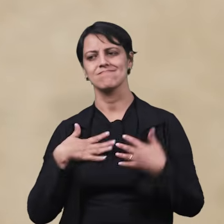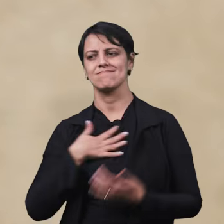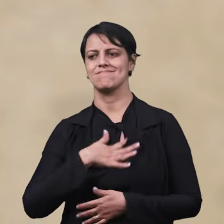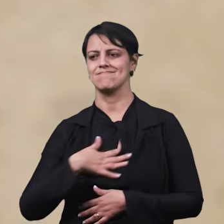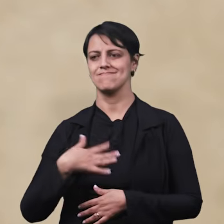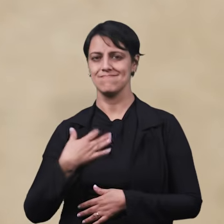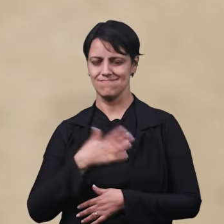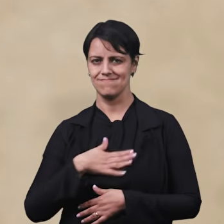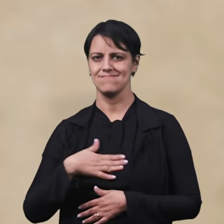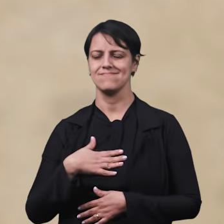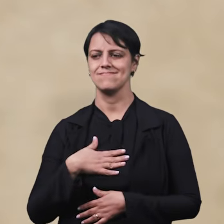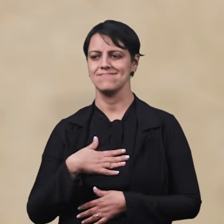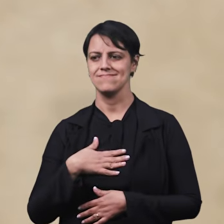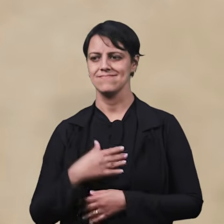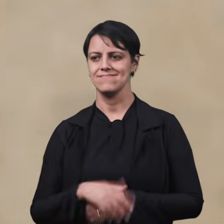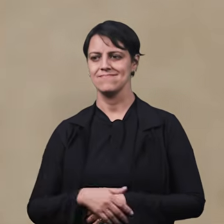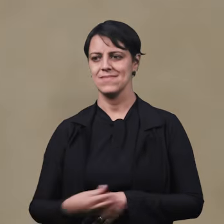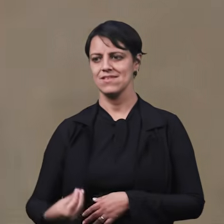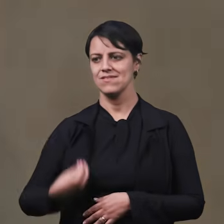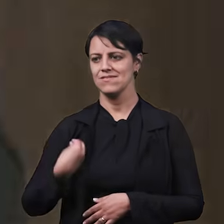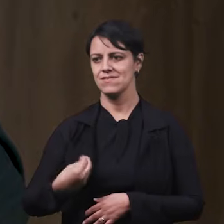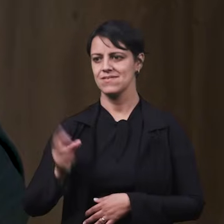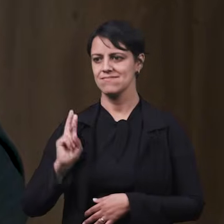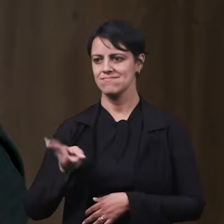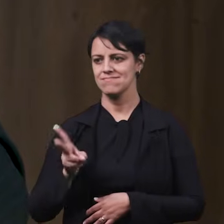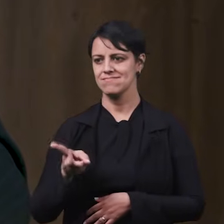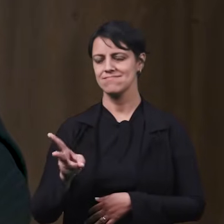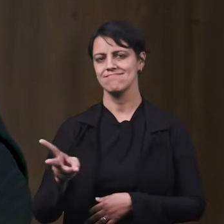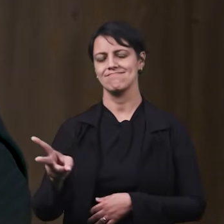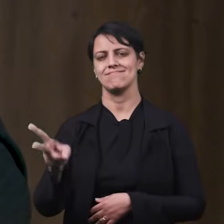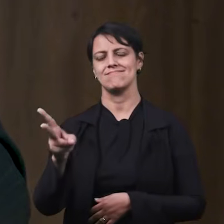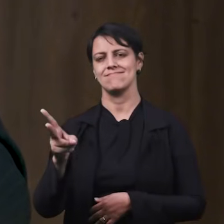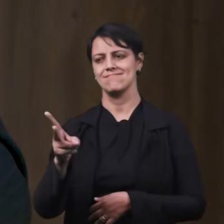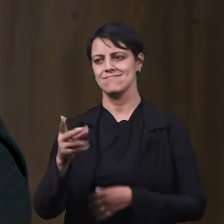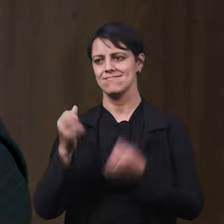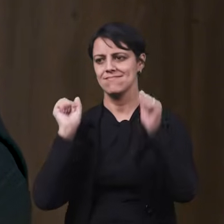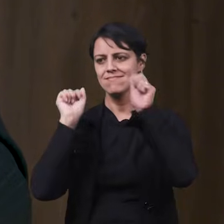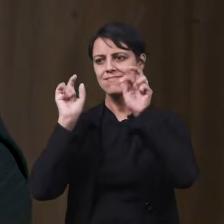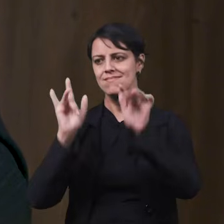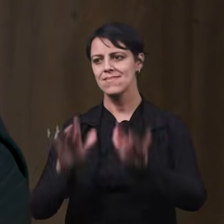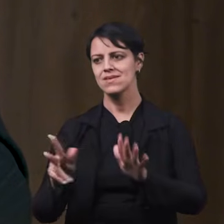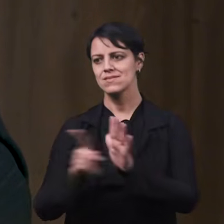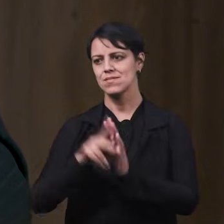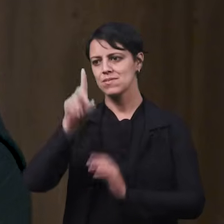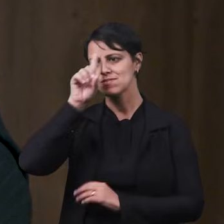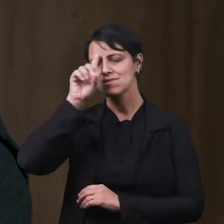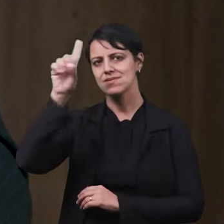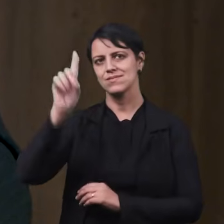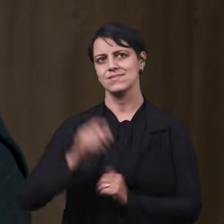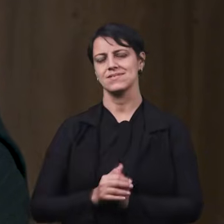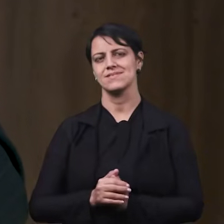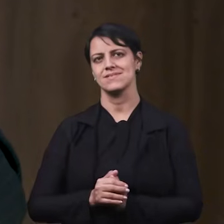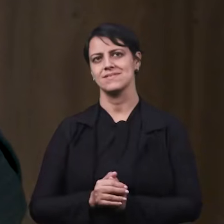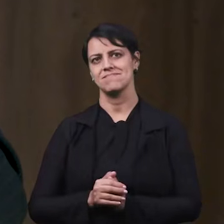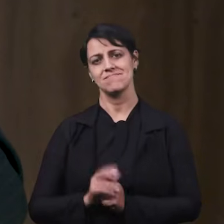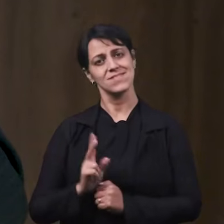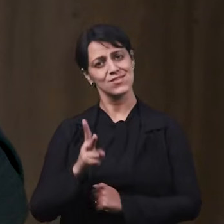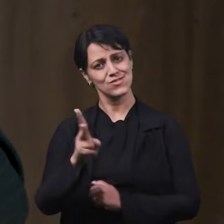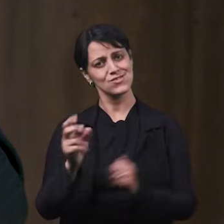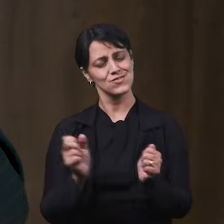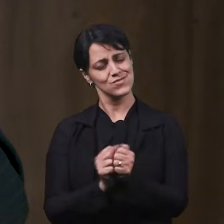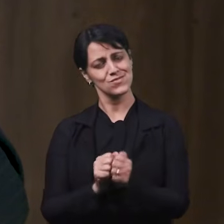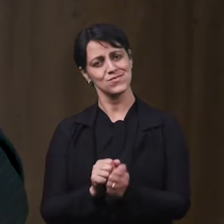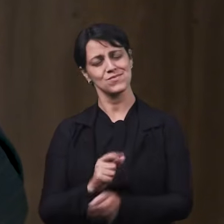aquele que agrada o Senhor, que vive as bonanças, as bênçãos e os benefícios de Deus na sua vida.